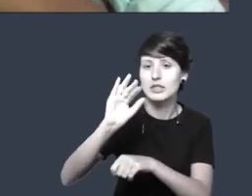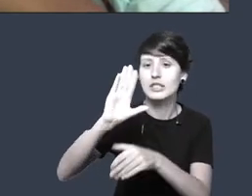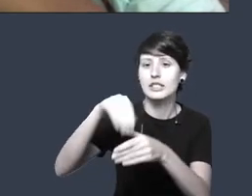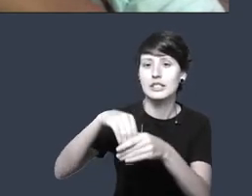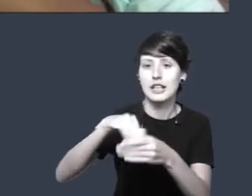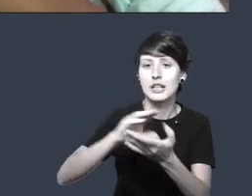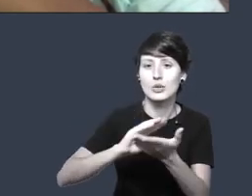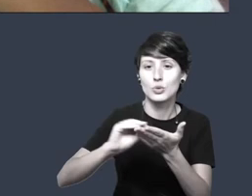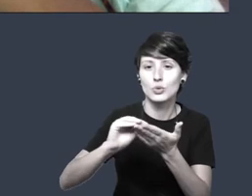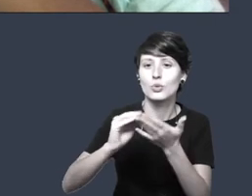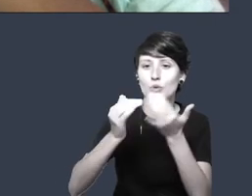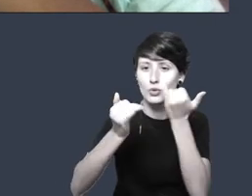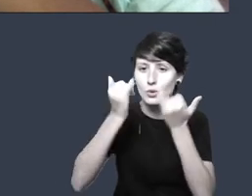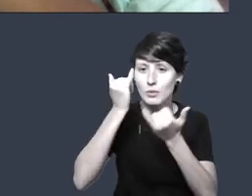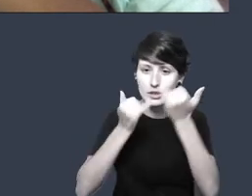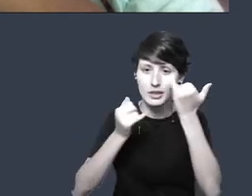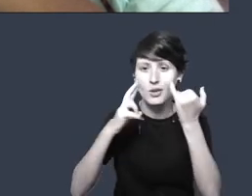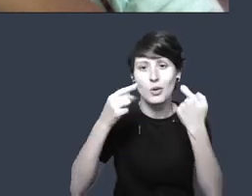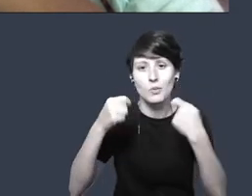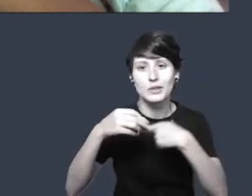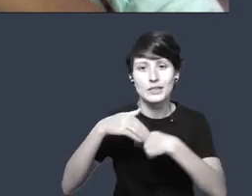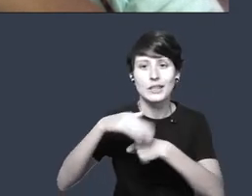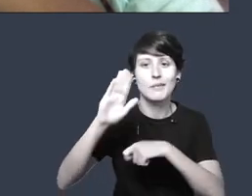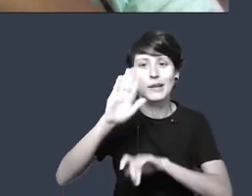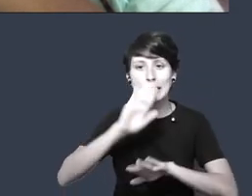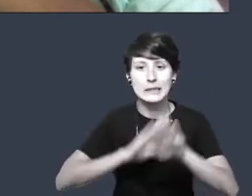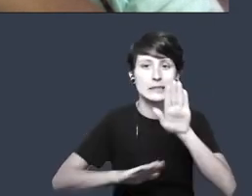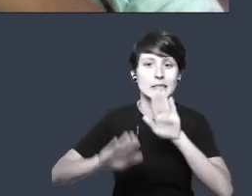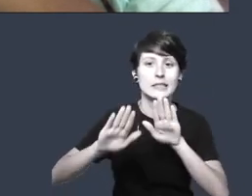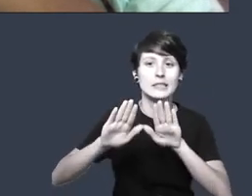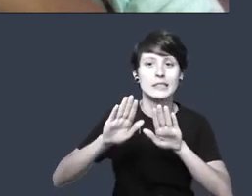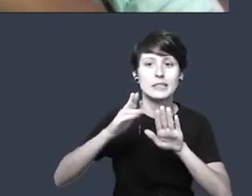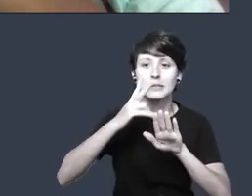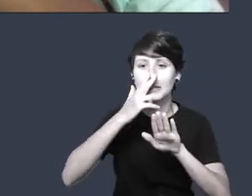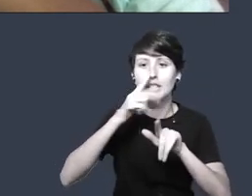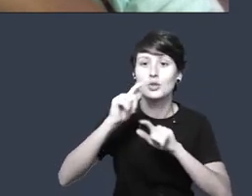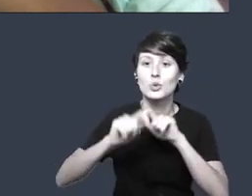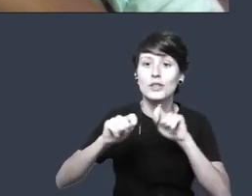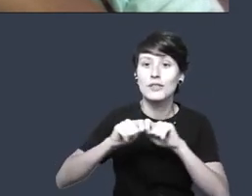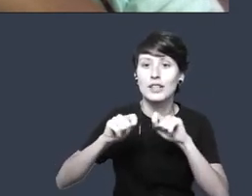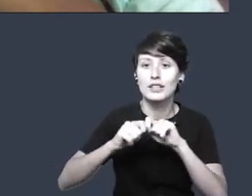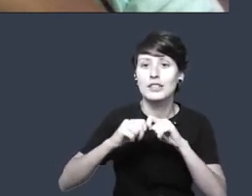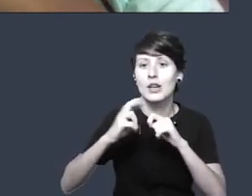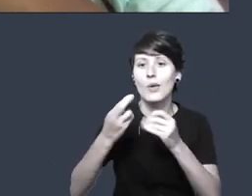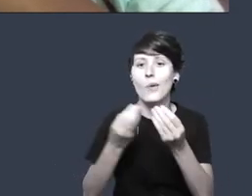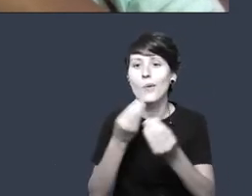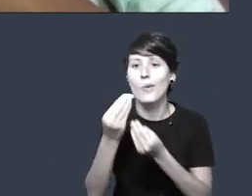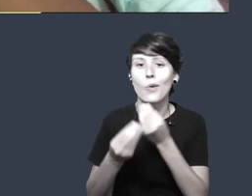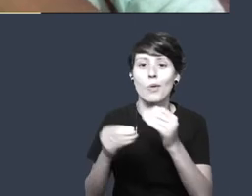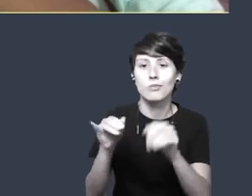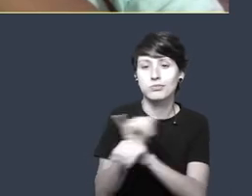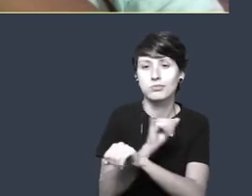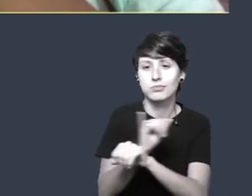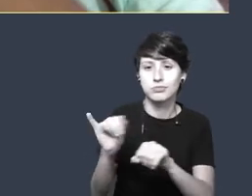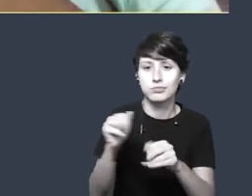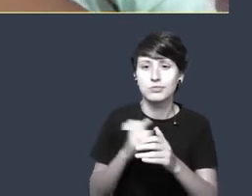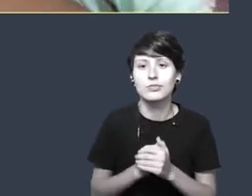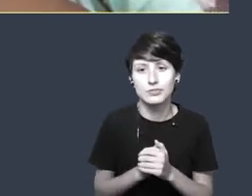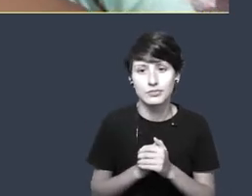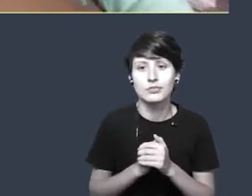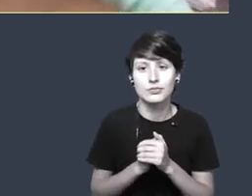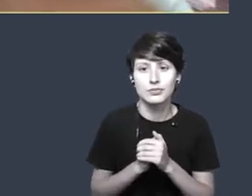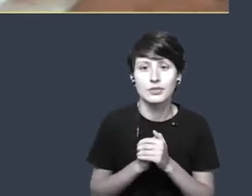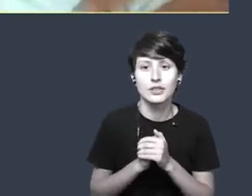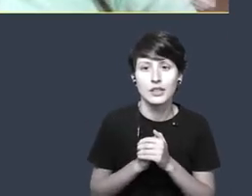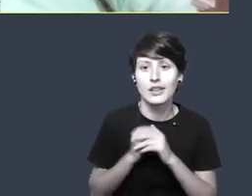dados e você precisa um pouco mais de direcionamento do que fazer e de como fazer. Sim, não, eu perguntei justamente por